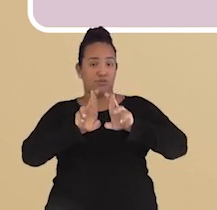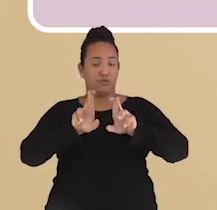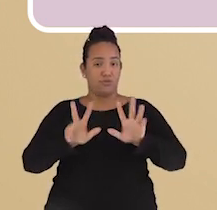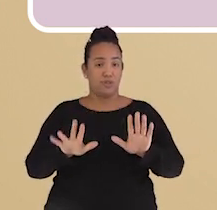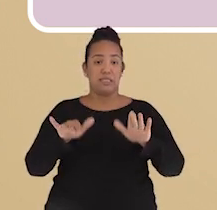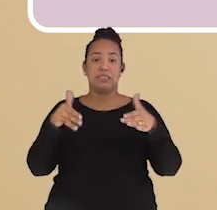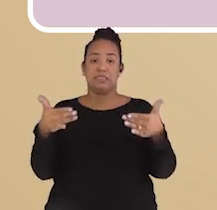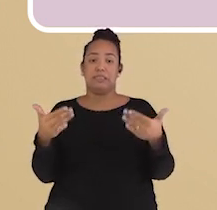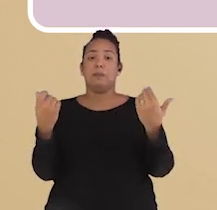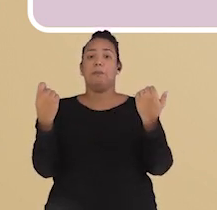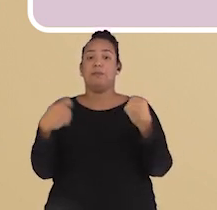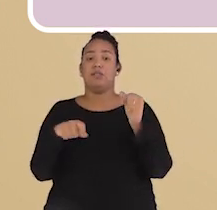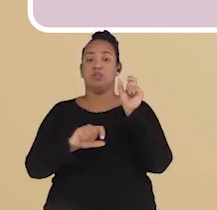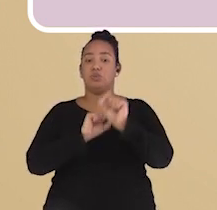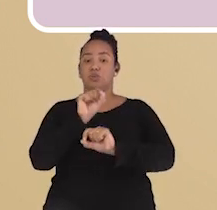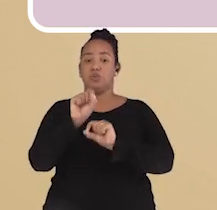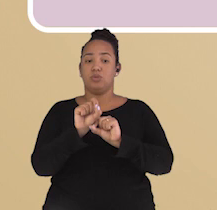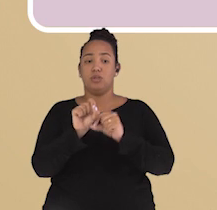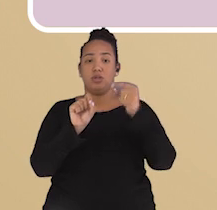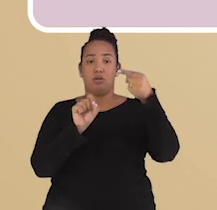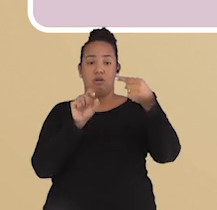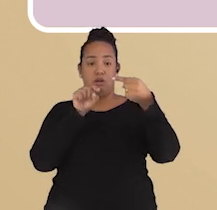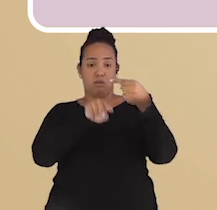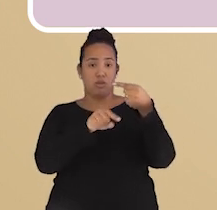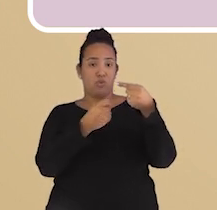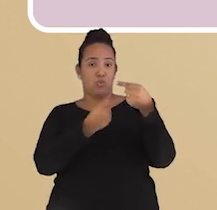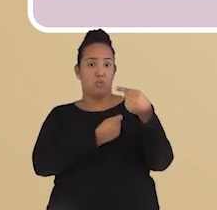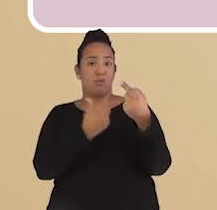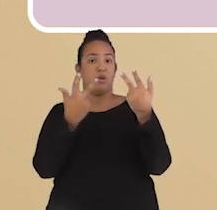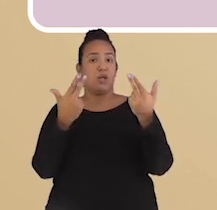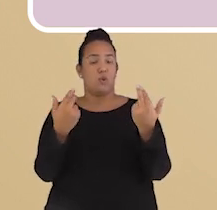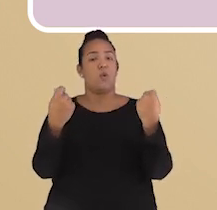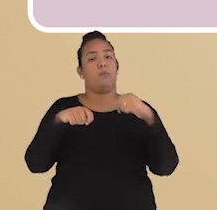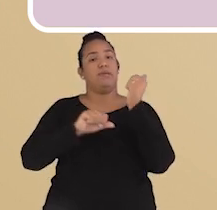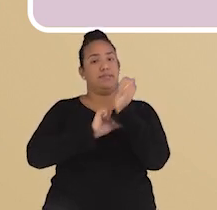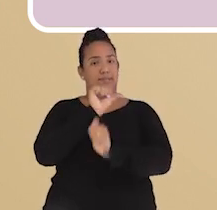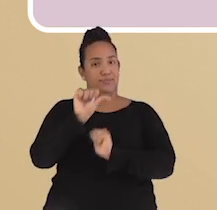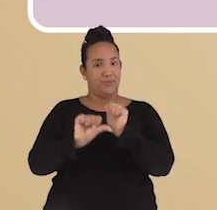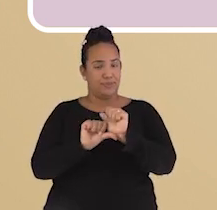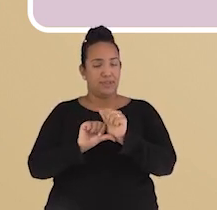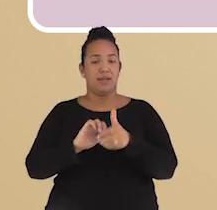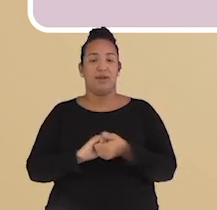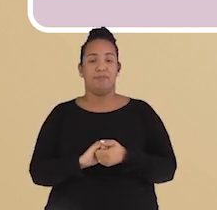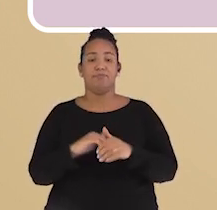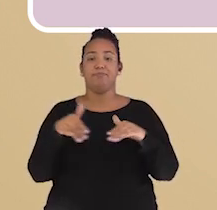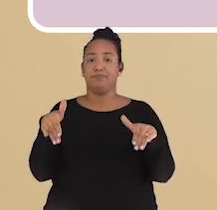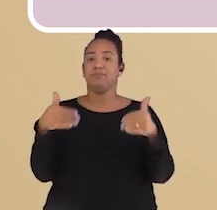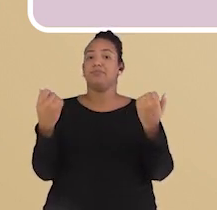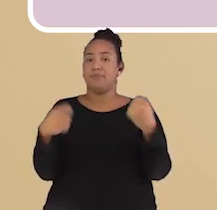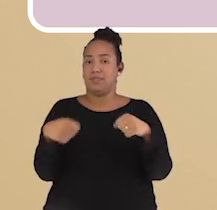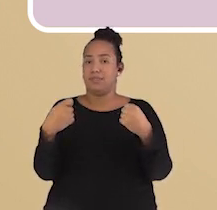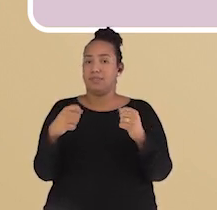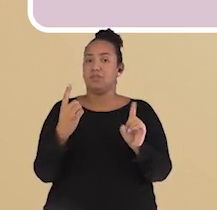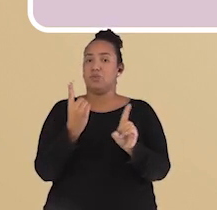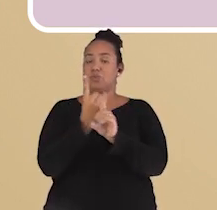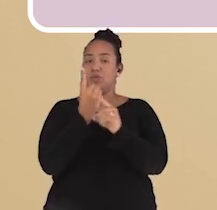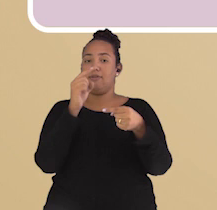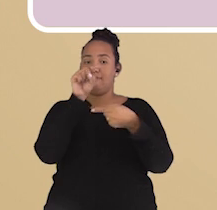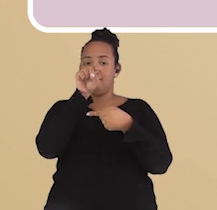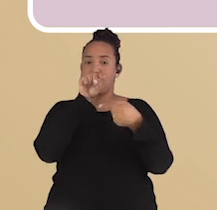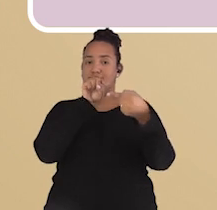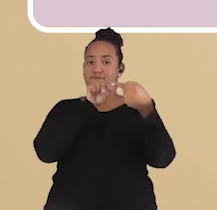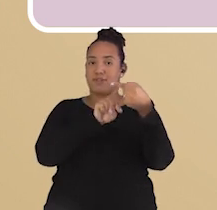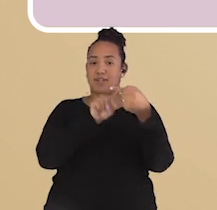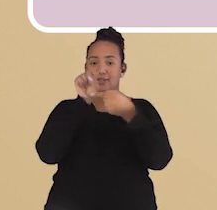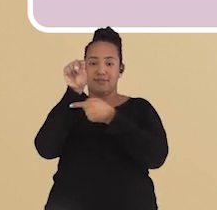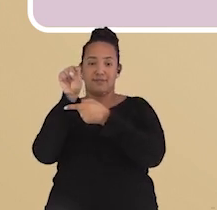frações com o mesmo denominador, ou seja, encontrar frações equivalentes a cada uma dessas